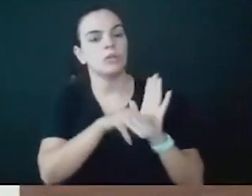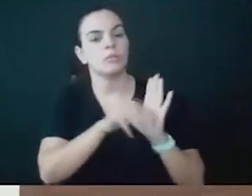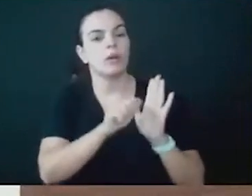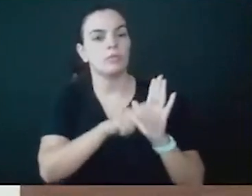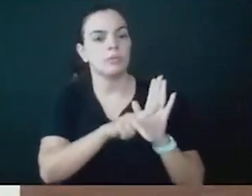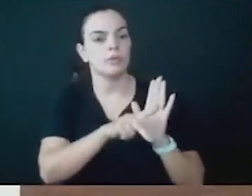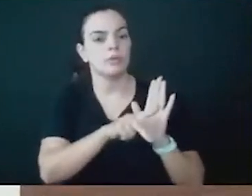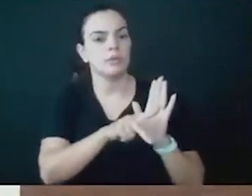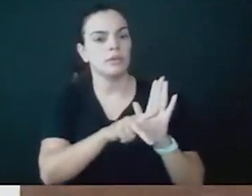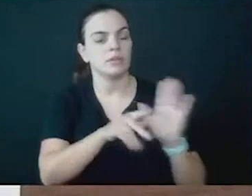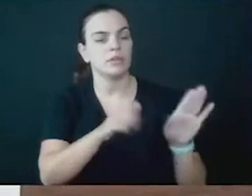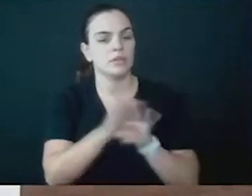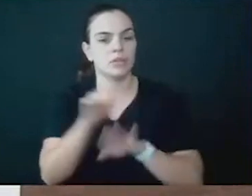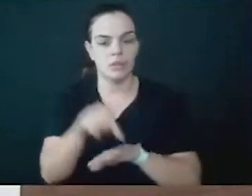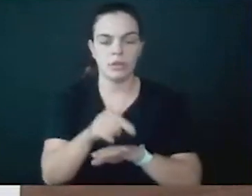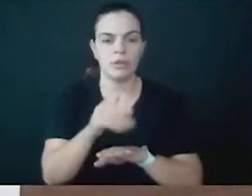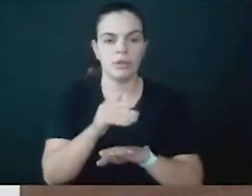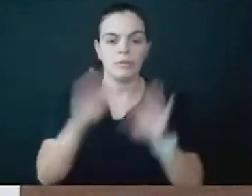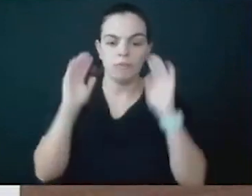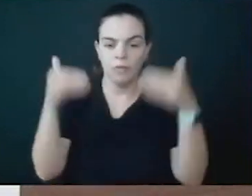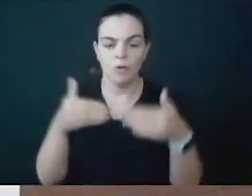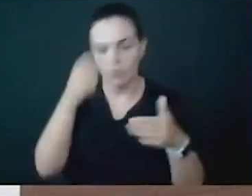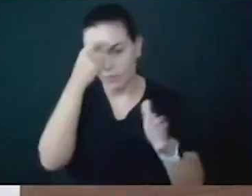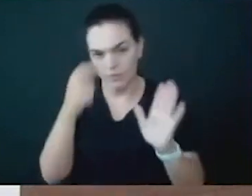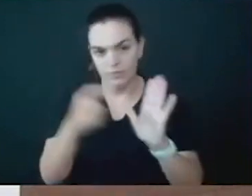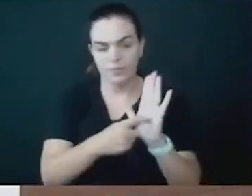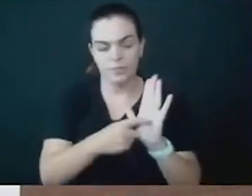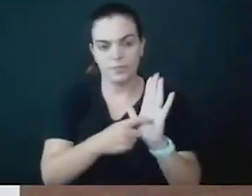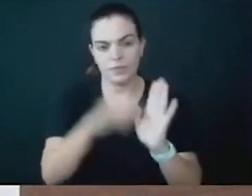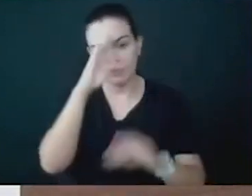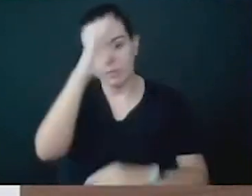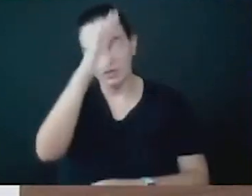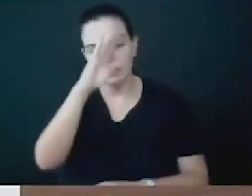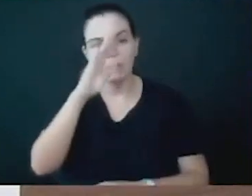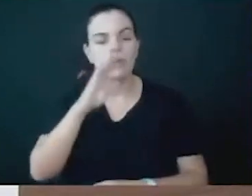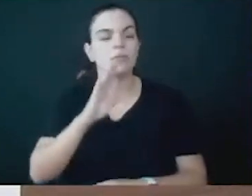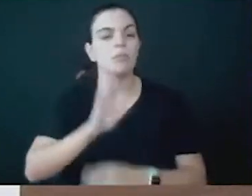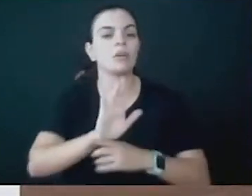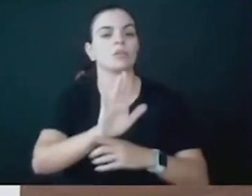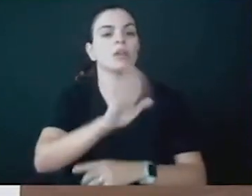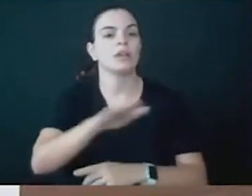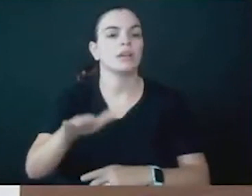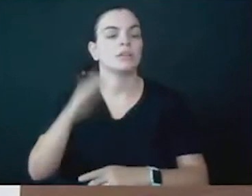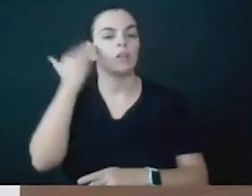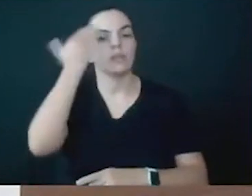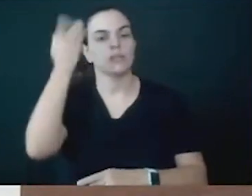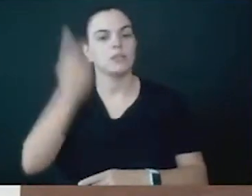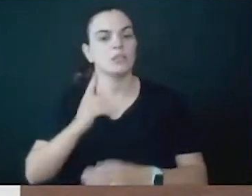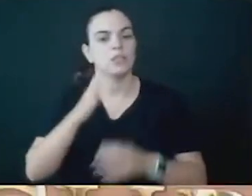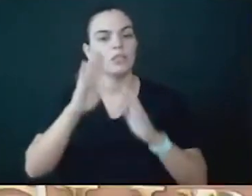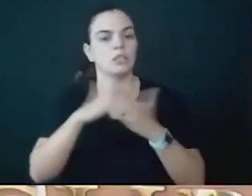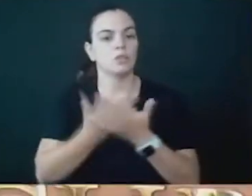atender inteligência artificial, principalmente para crianças e adolescentes nas escolas do município.